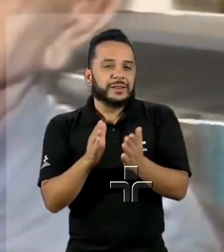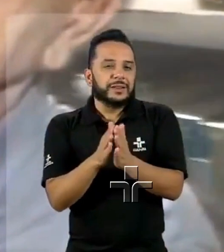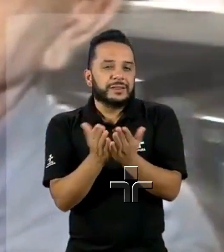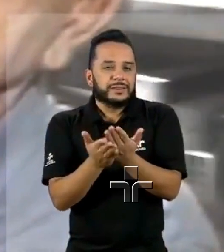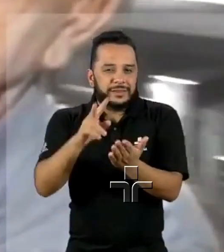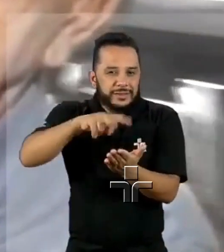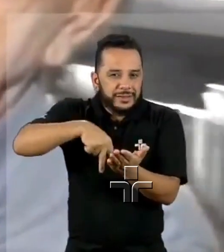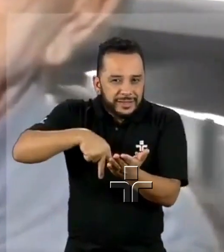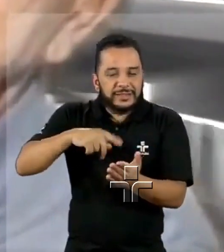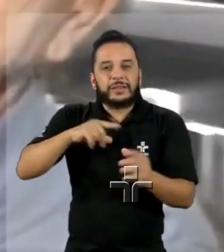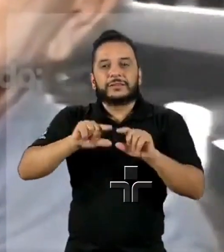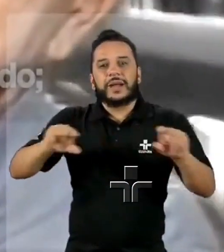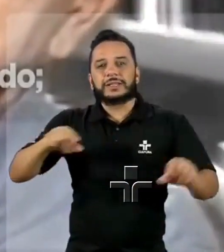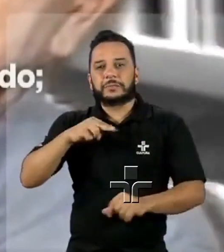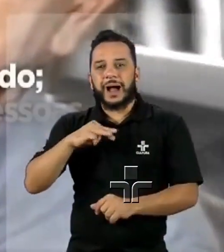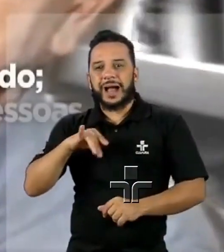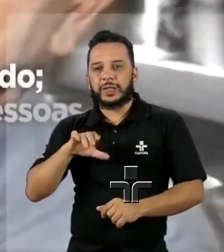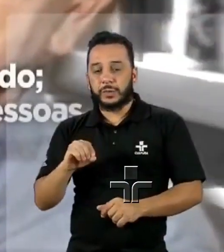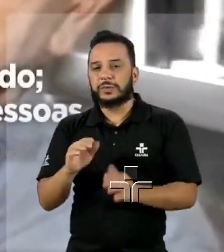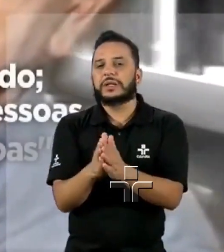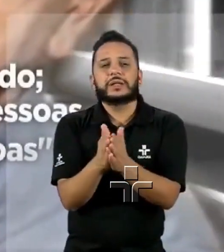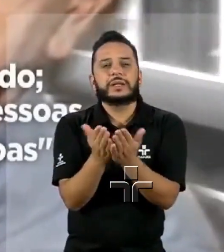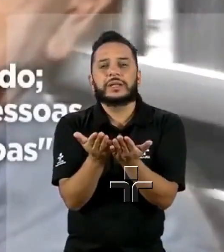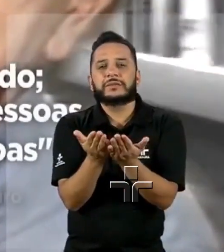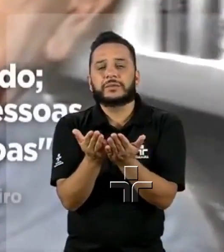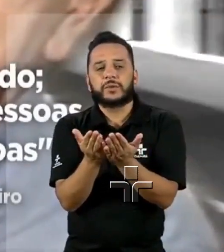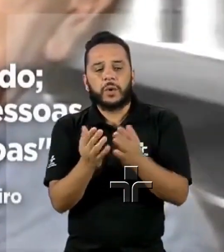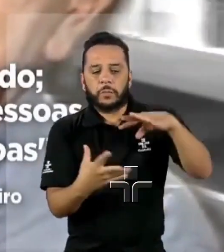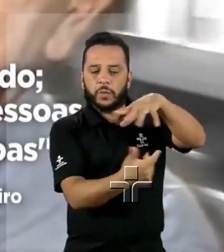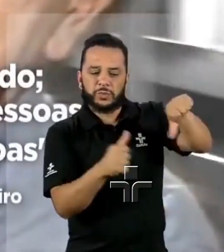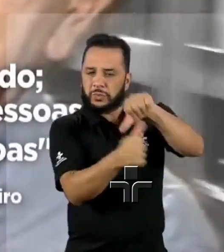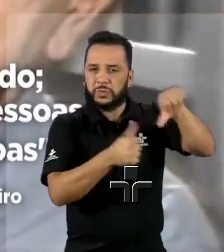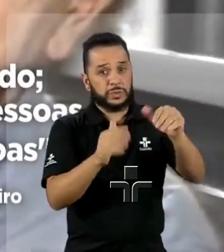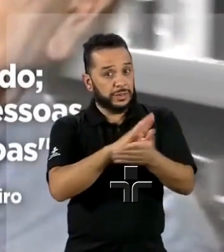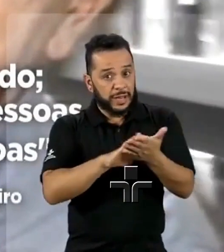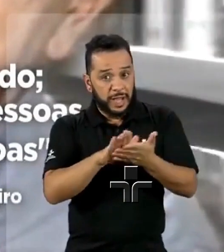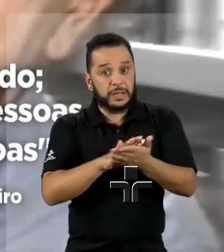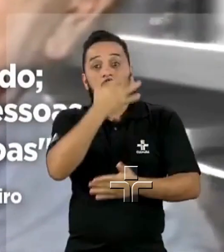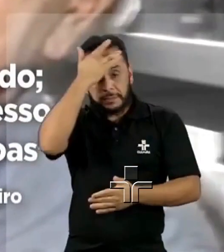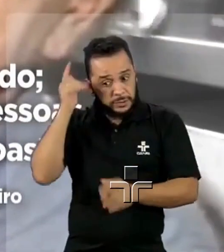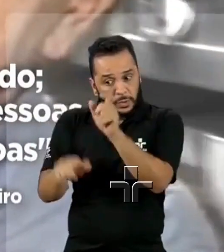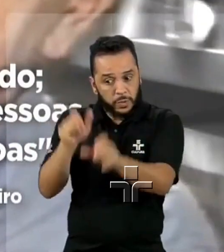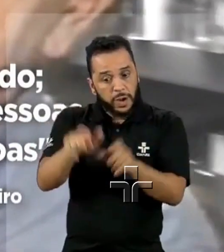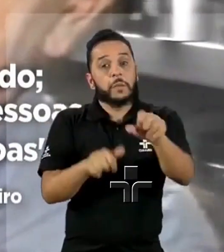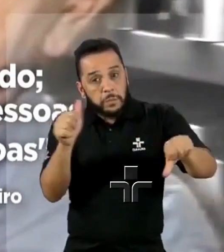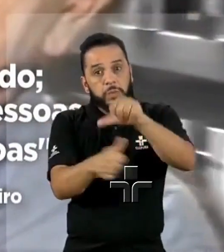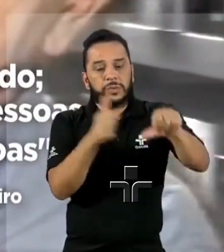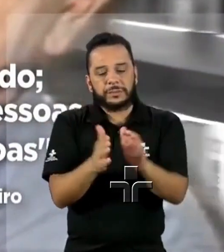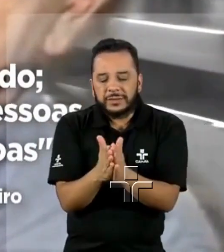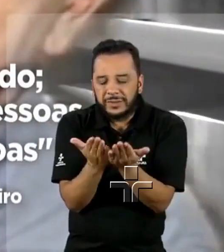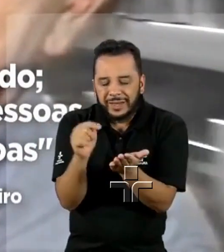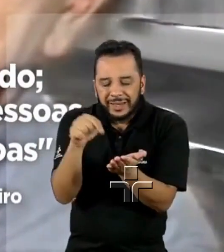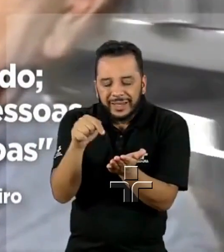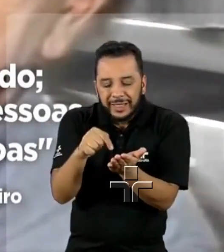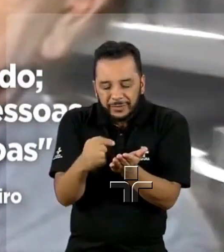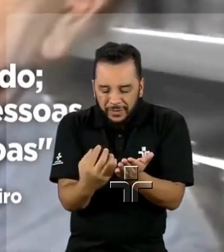Quintana sempre cai bem. Livros não mudam o mundo. Quem muda o mundo são as pessoas. Os livros só mudam